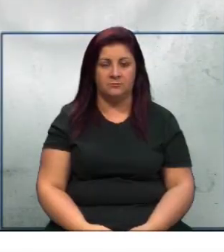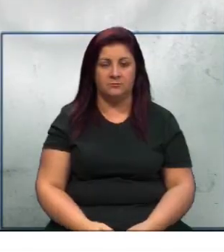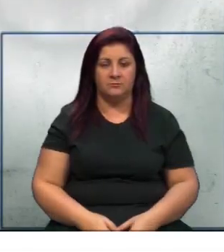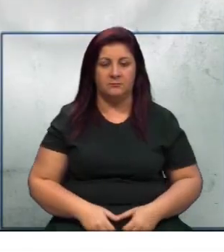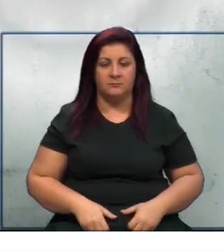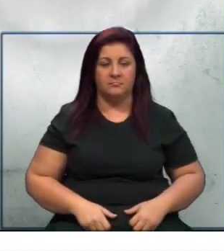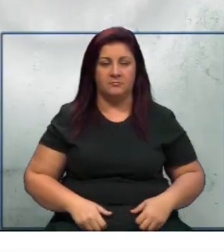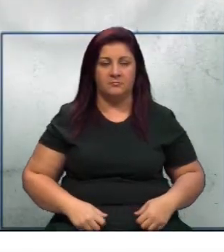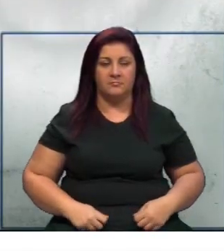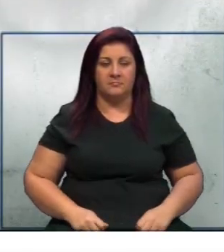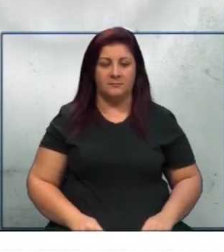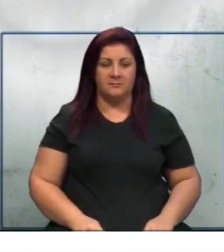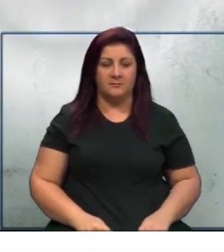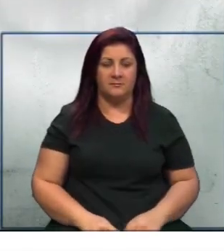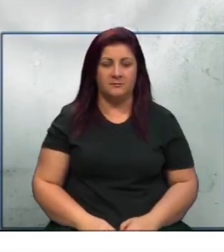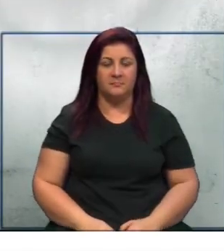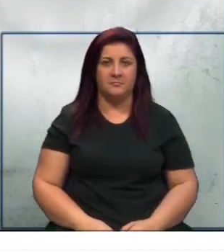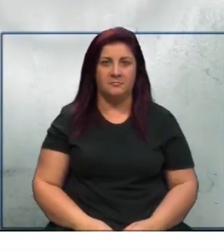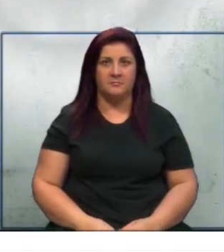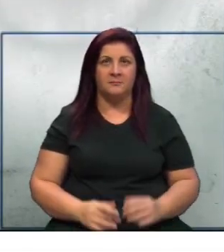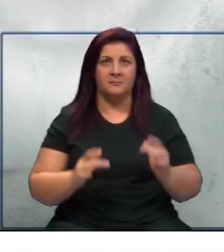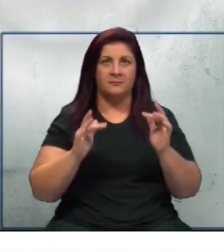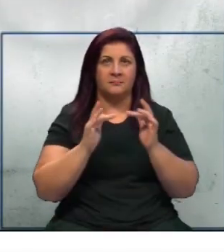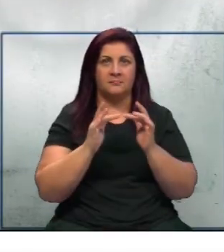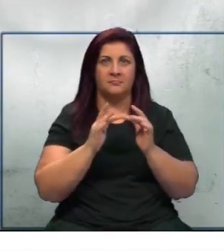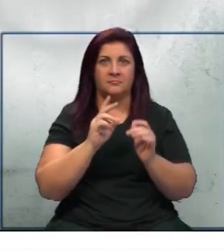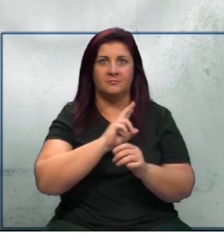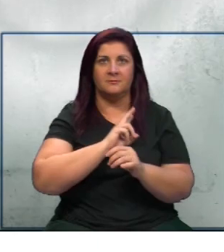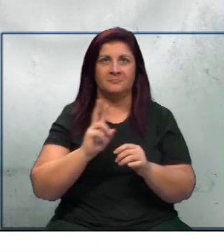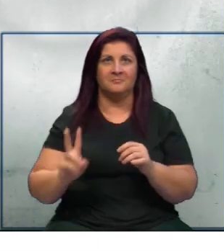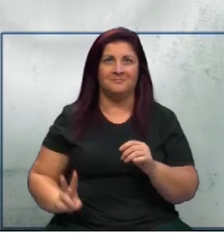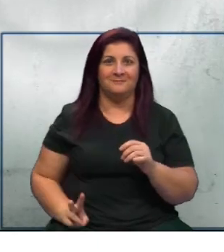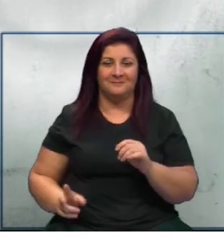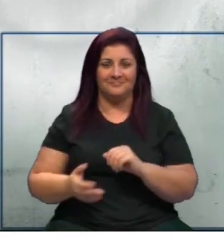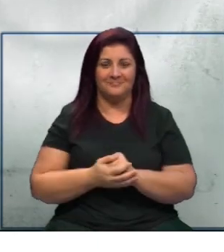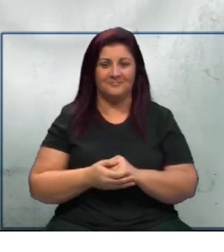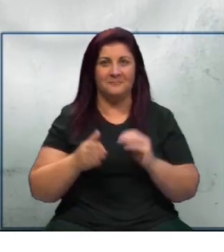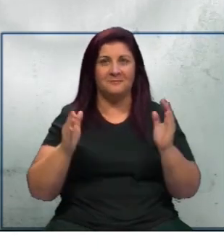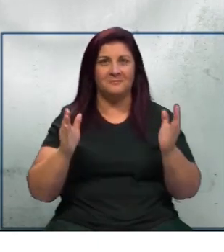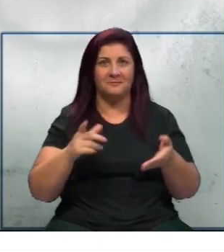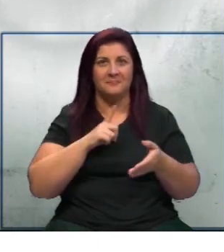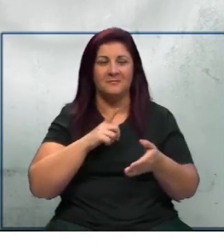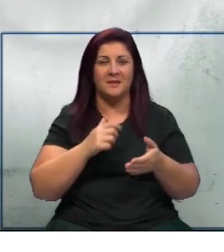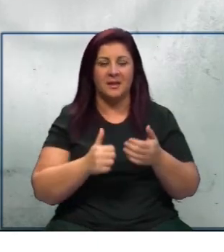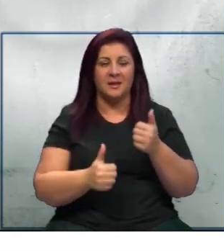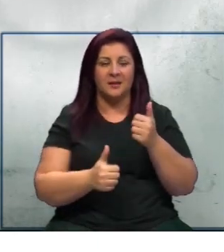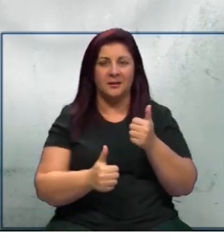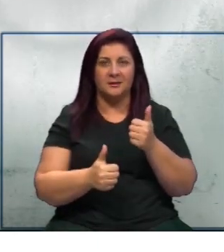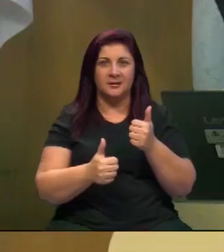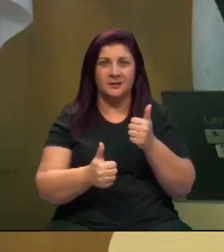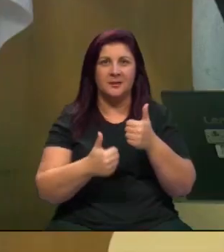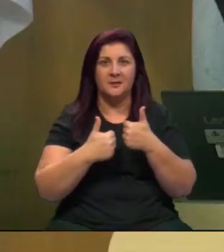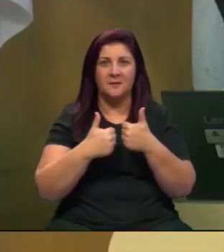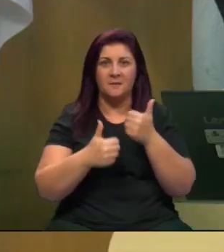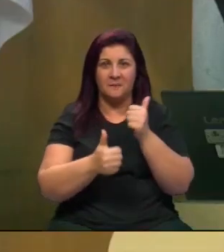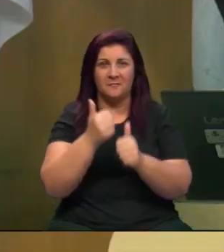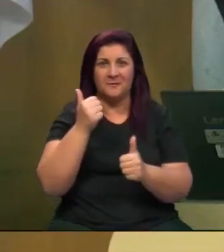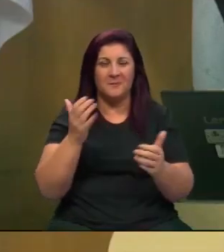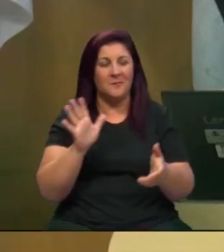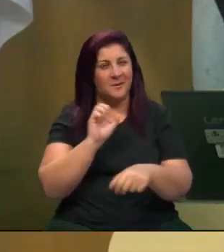Meus contatos, o vereador Valmir do Parque Minha Lua. Hoje é dia de jogo, mas o jogo é 3 horas ainda. Um segundinho que eu passei aqui. Obrigado a todos, desculpa.